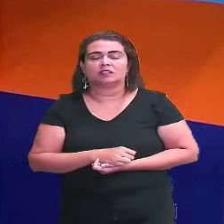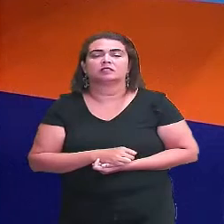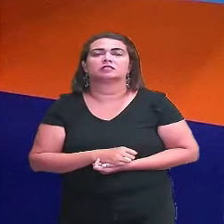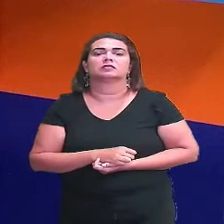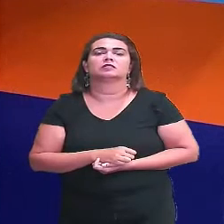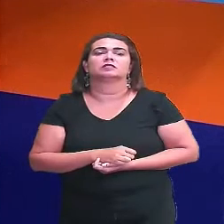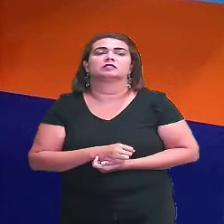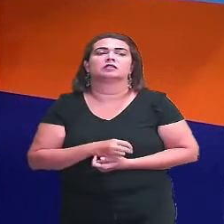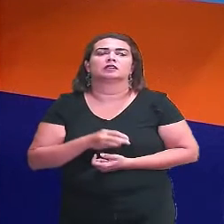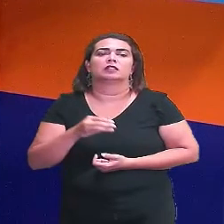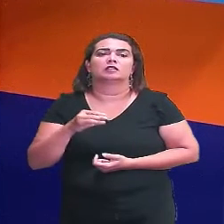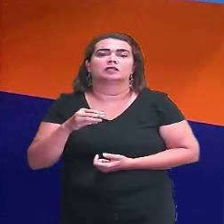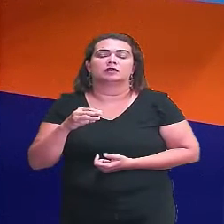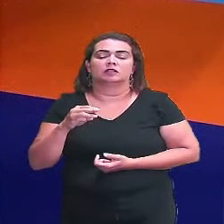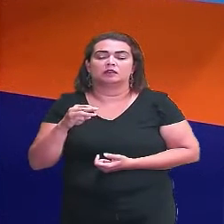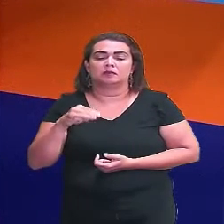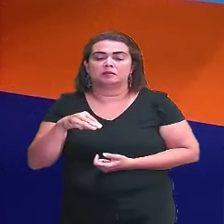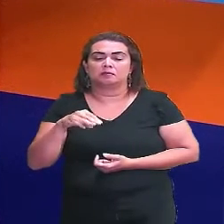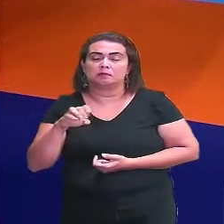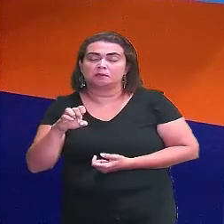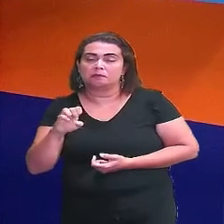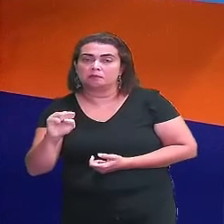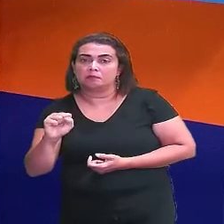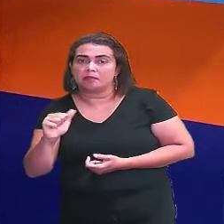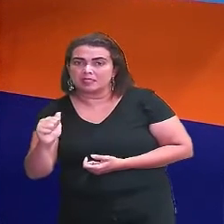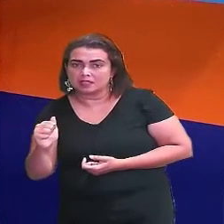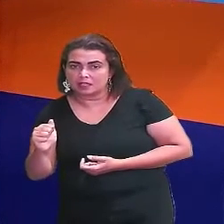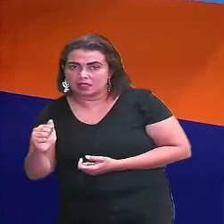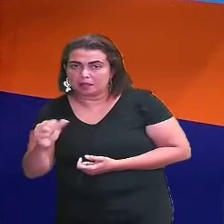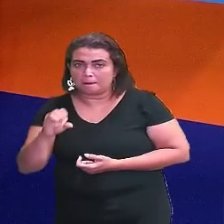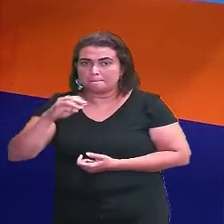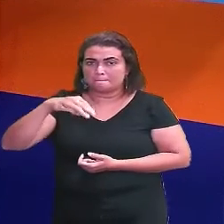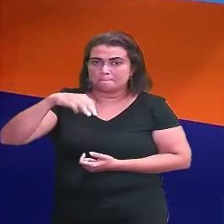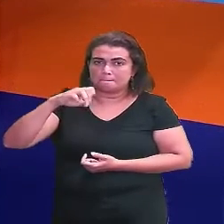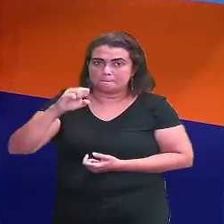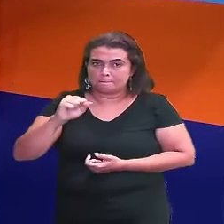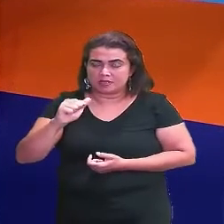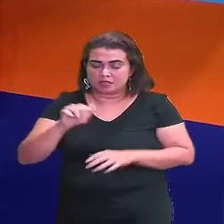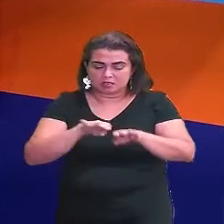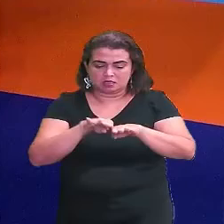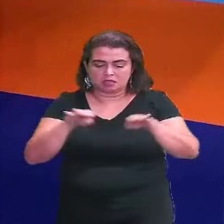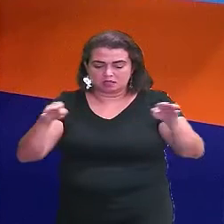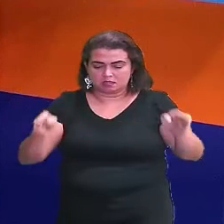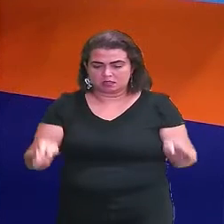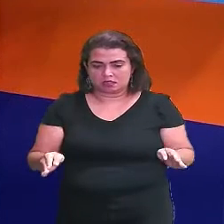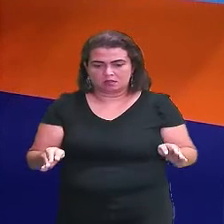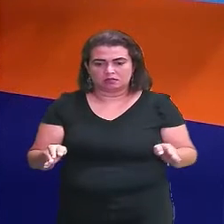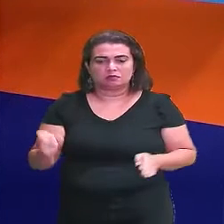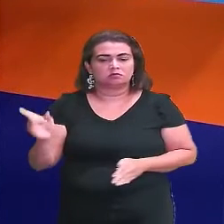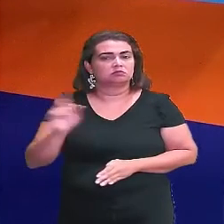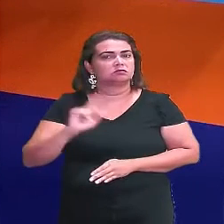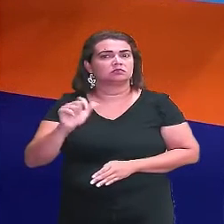isso? Aqui, ó, mesa. Não é.